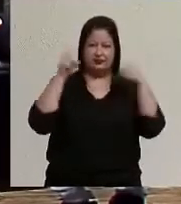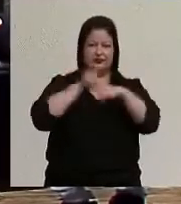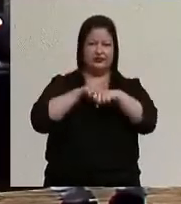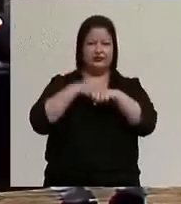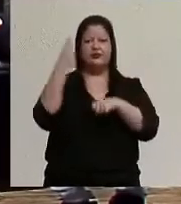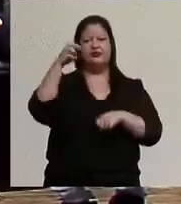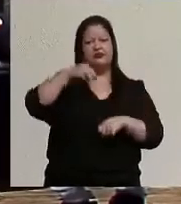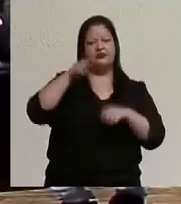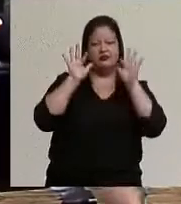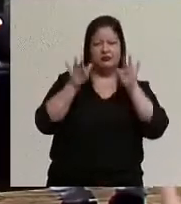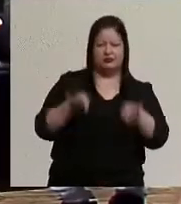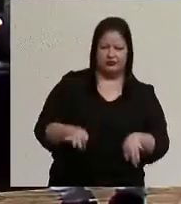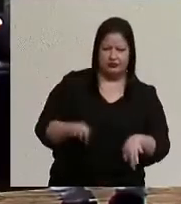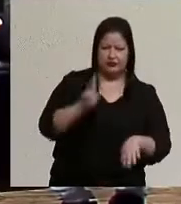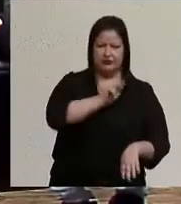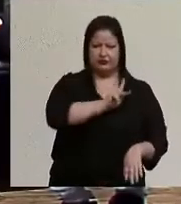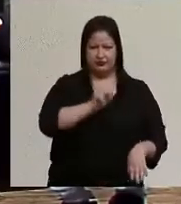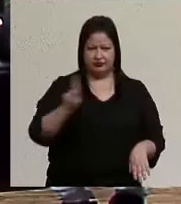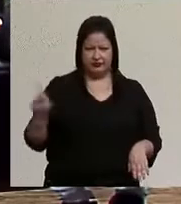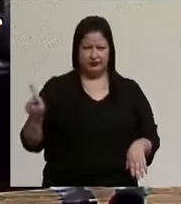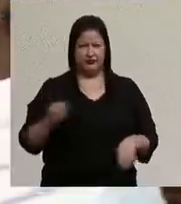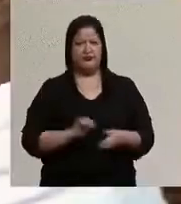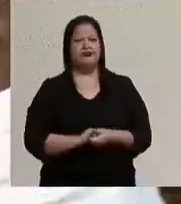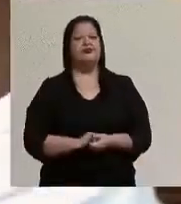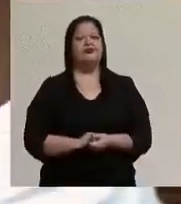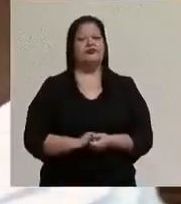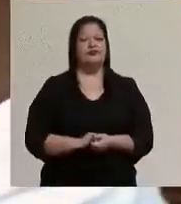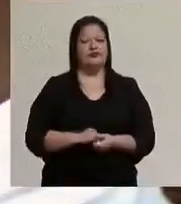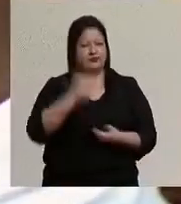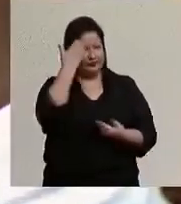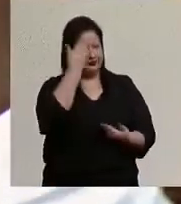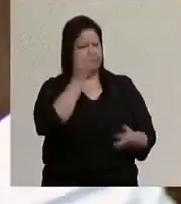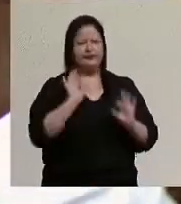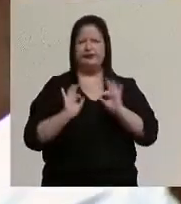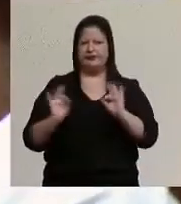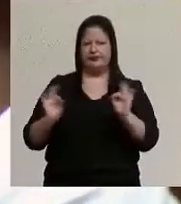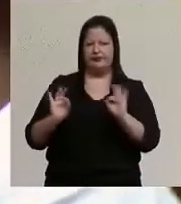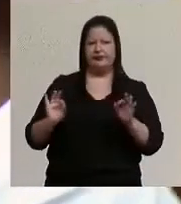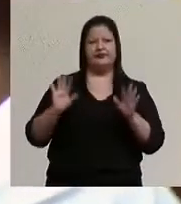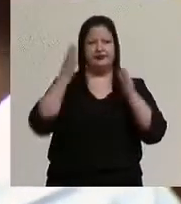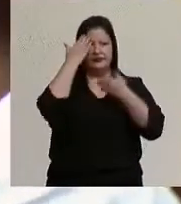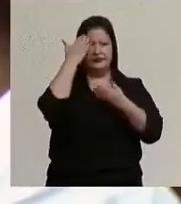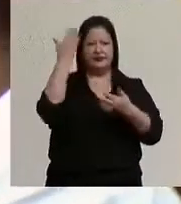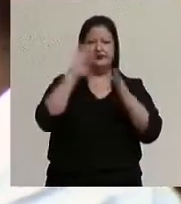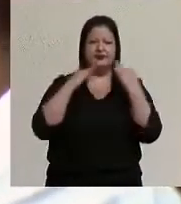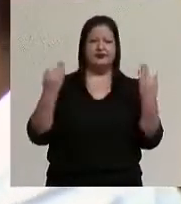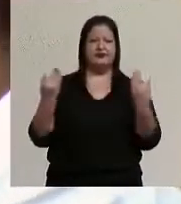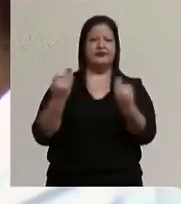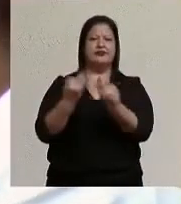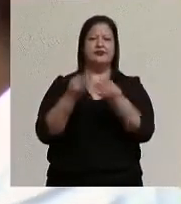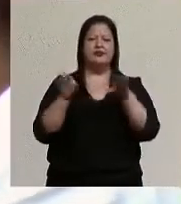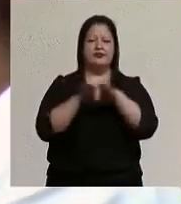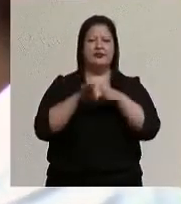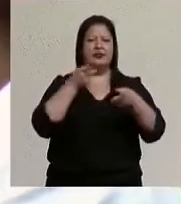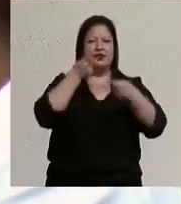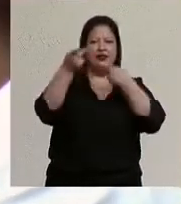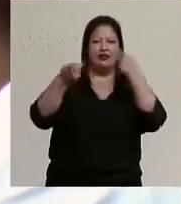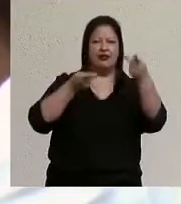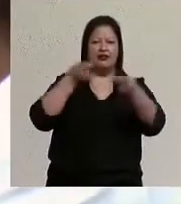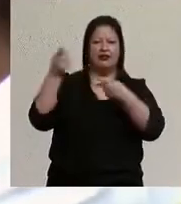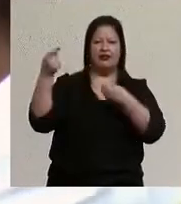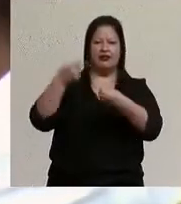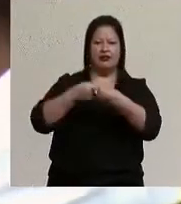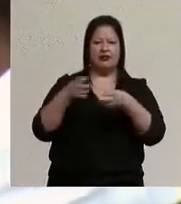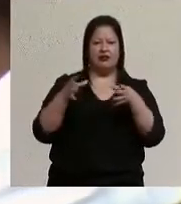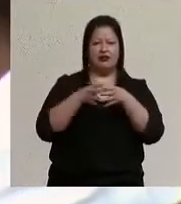só um minuto é presente nada é agradecer a minha família e dizer que tem rumores na cidade